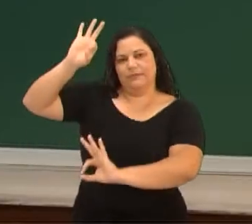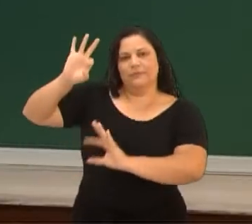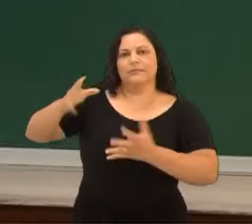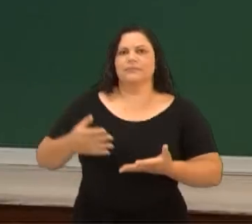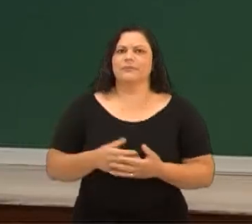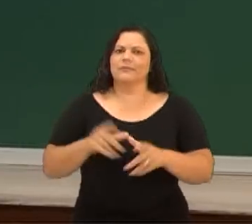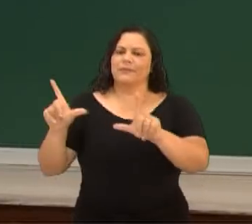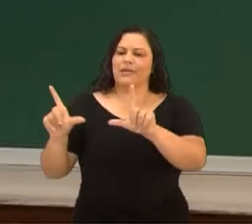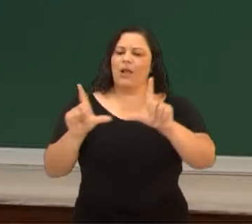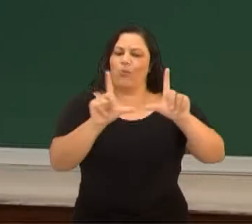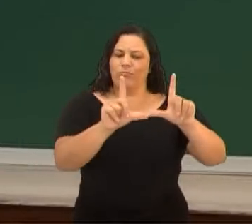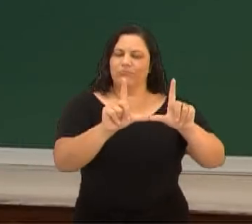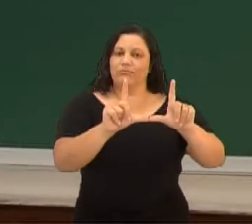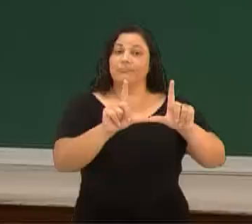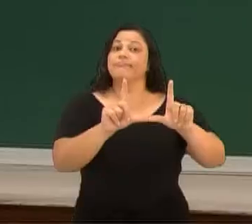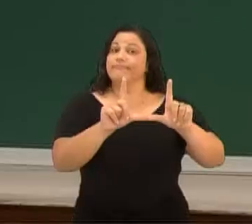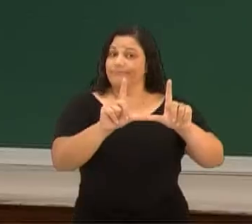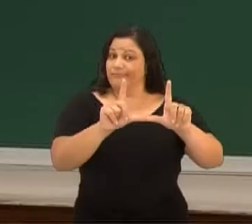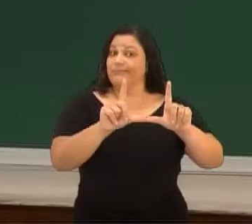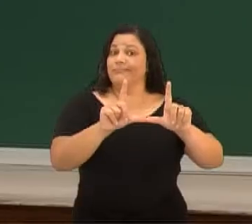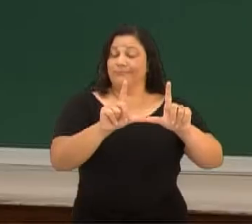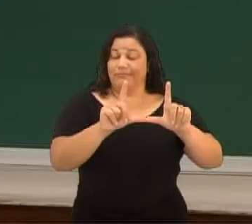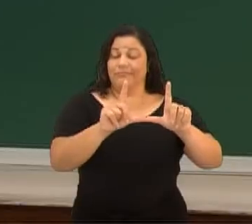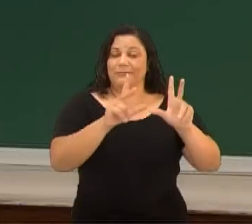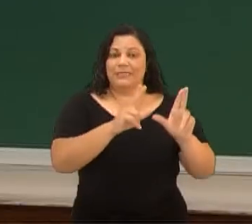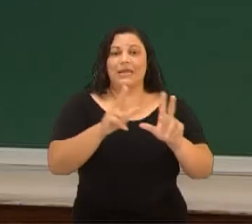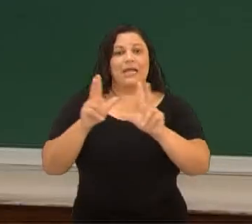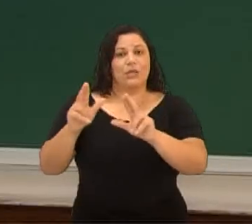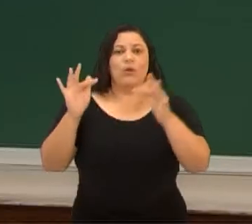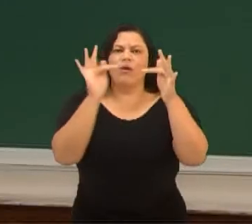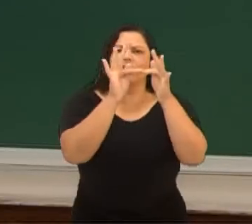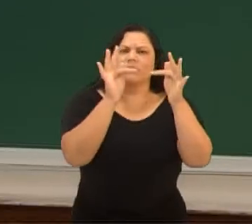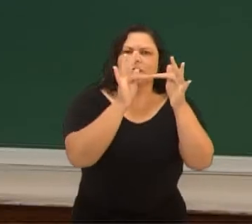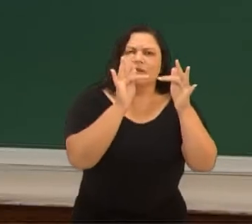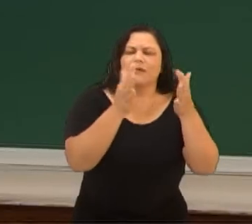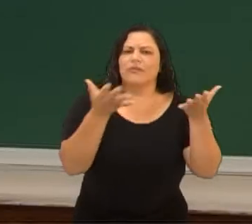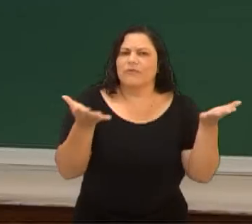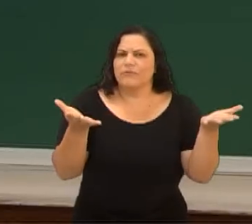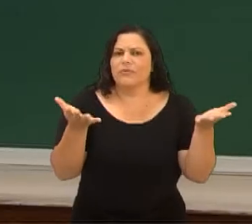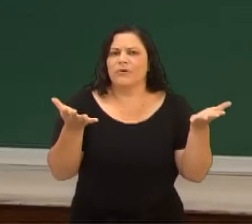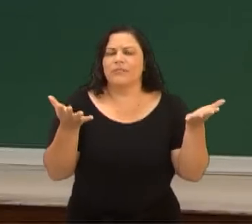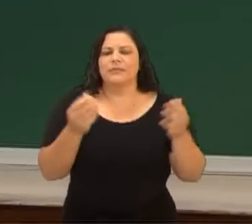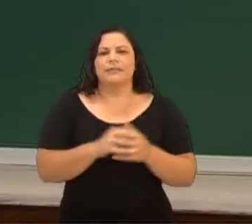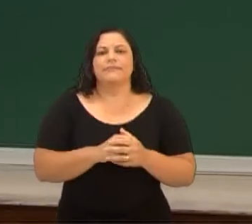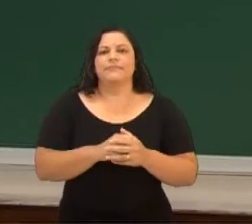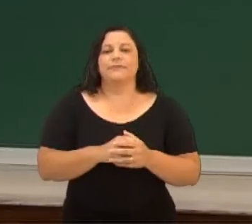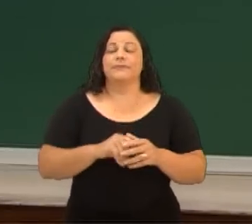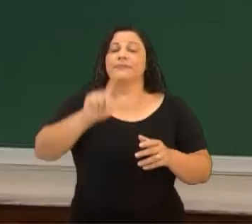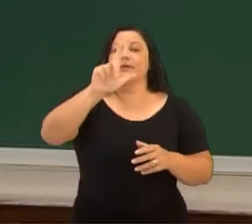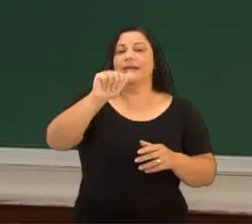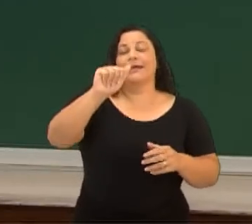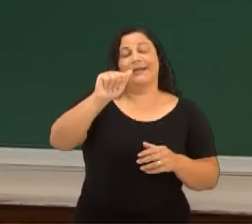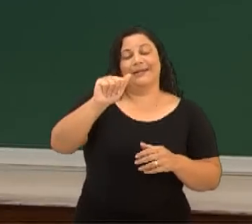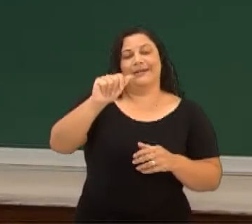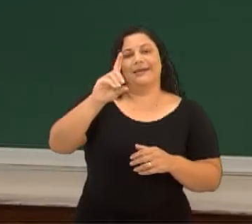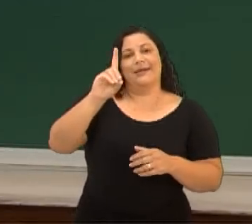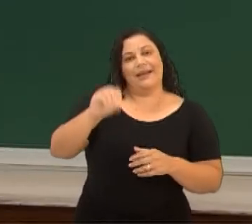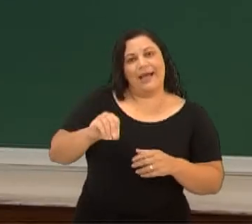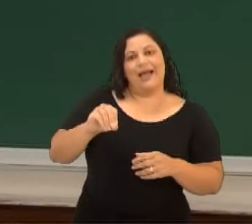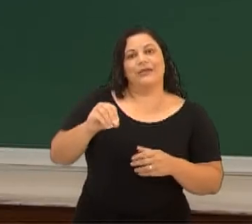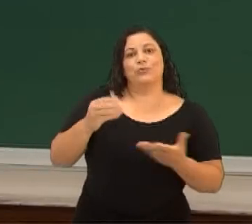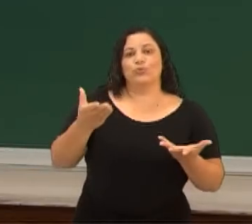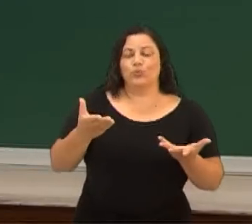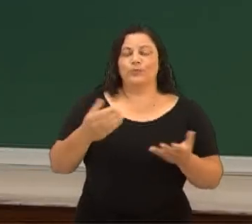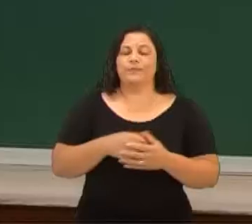um quadrado. Qual é a fórmula do quadrado? A gente já viu anteriormente. É lado ao quadrado. Como o